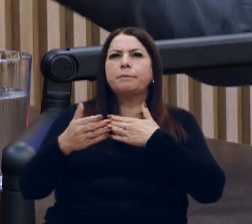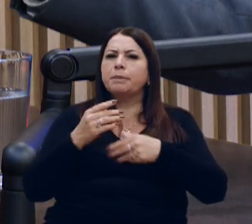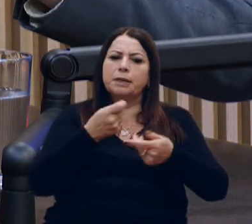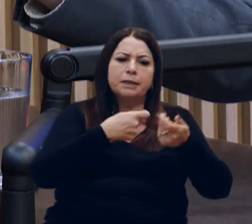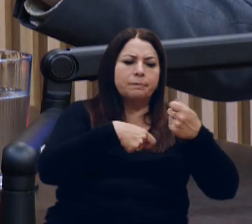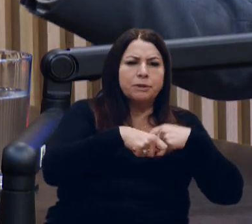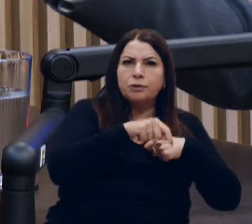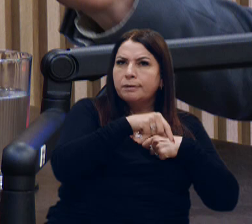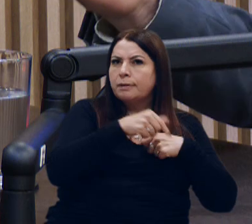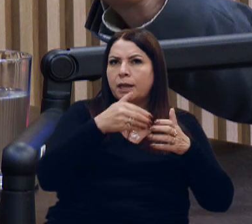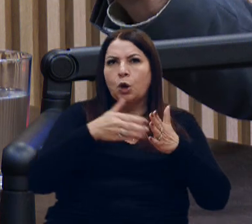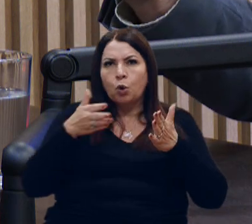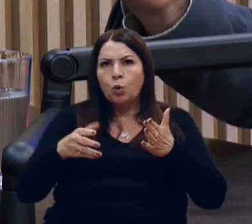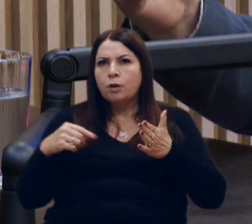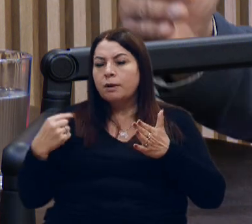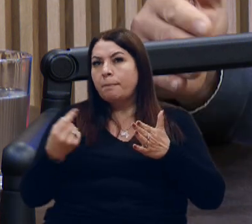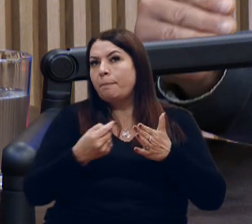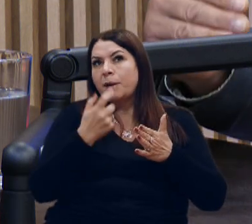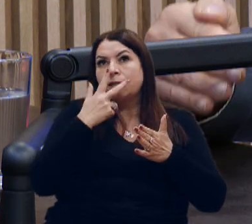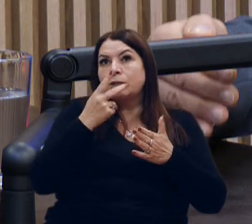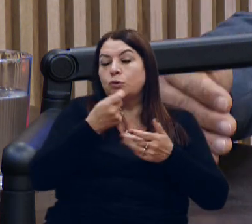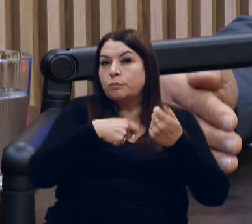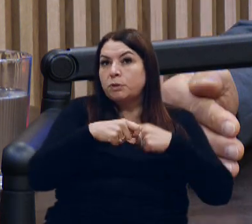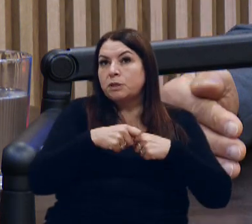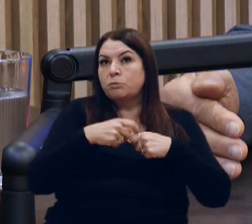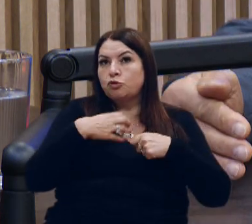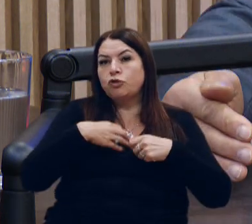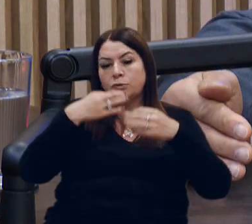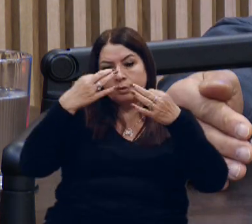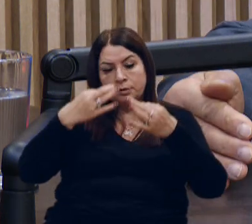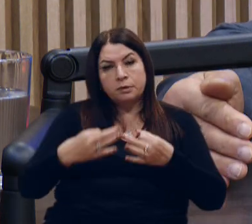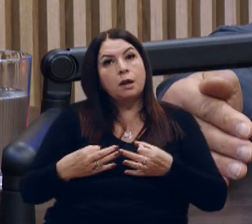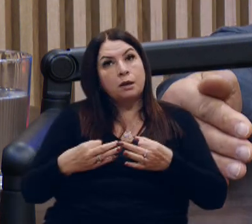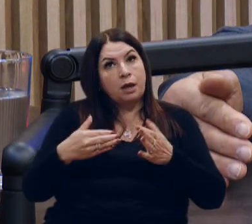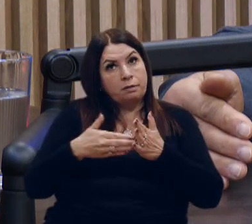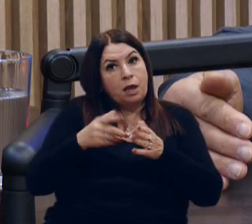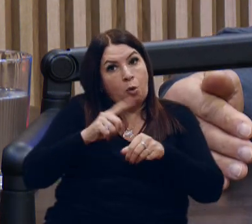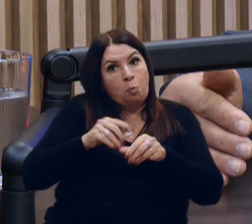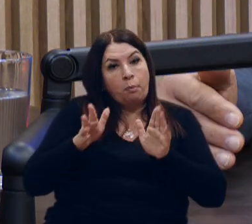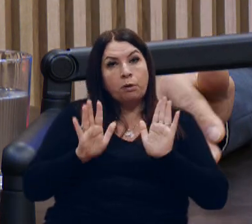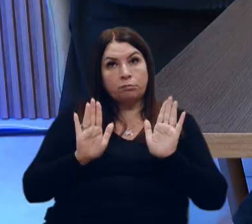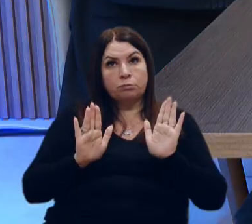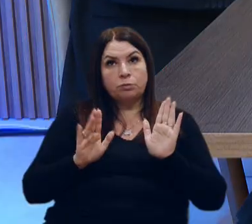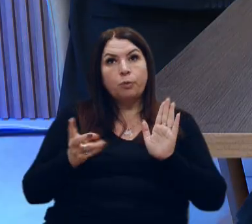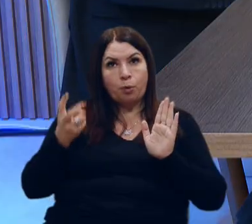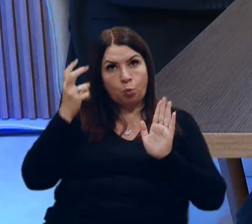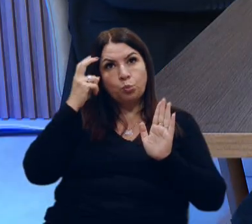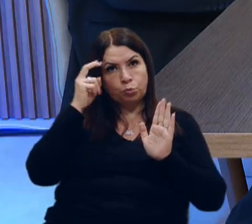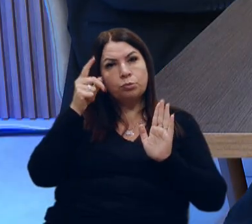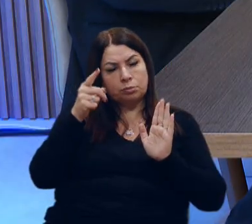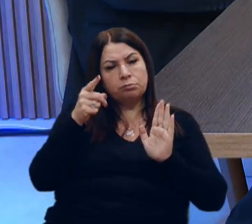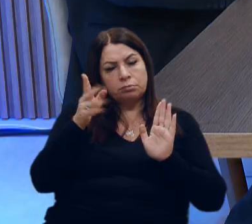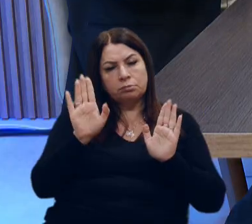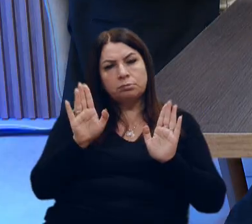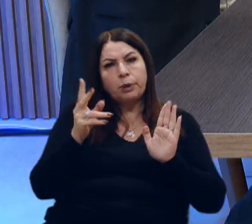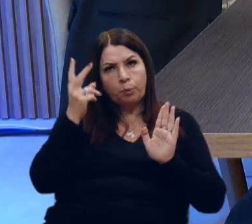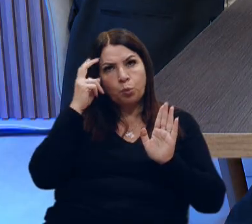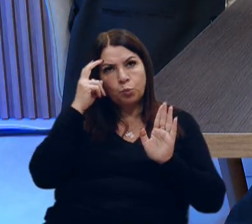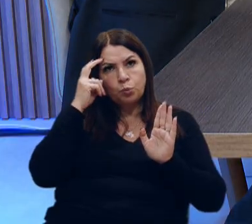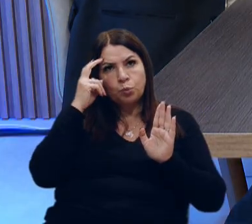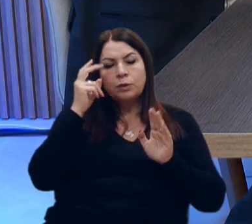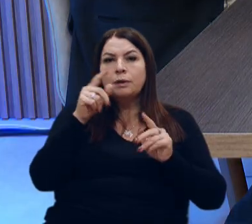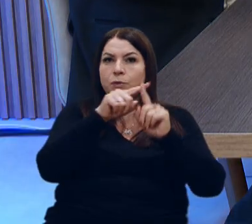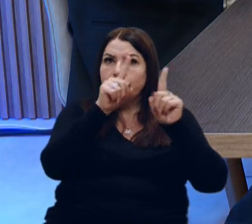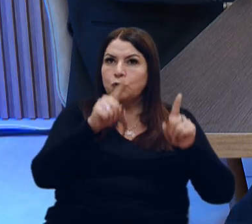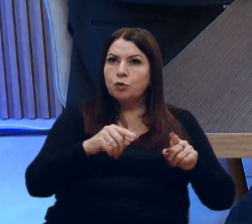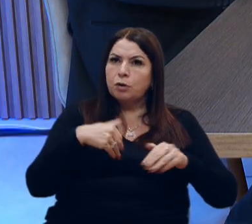administrou até agora, parece que todos administraram de forma correta, até o presente momento. Tem uma cultura, uma autarquia que uma cultura. Até pelos servidores